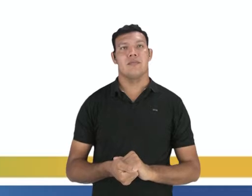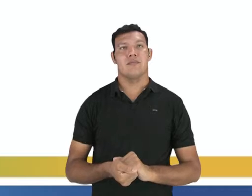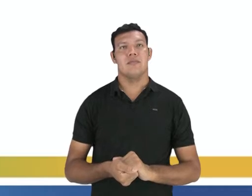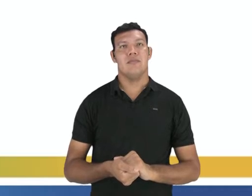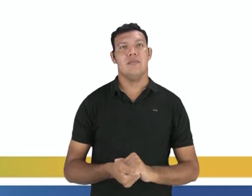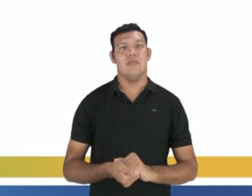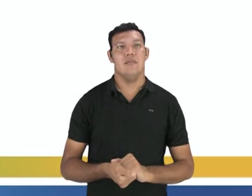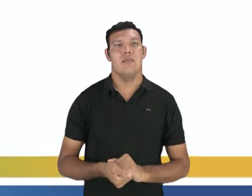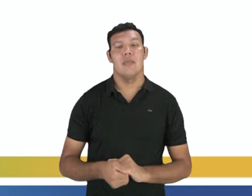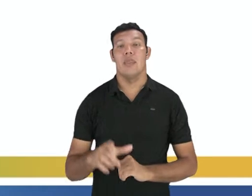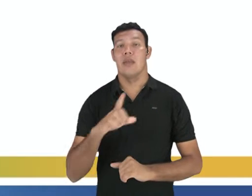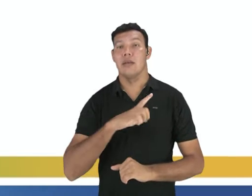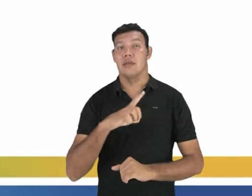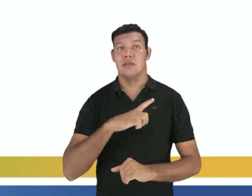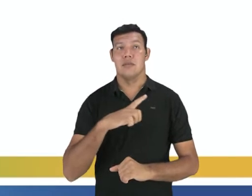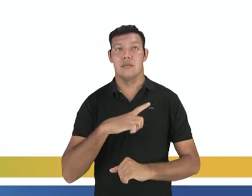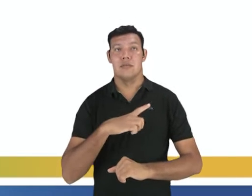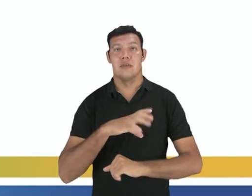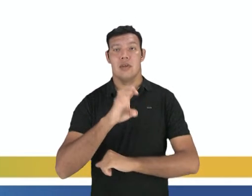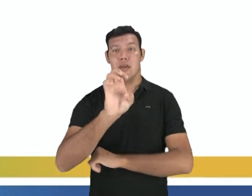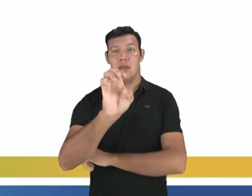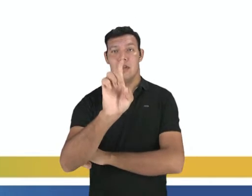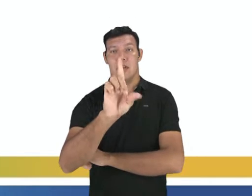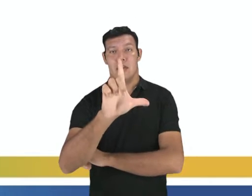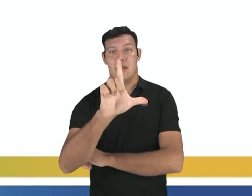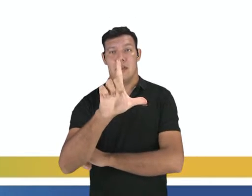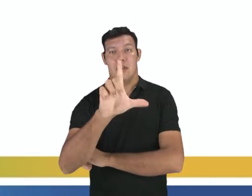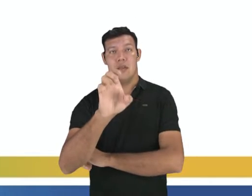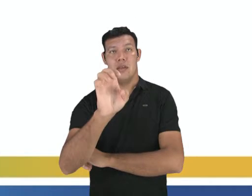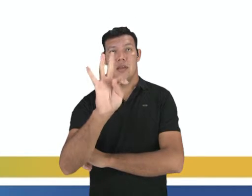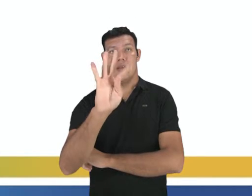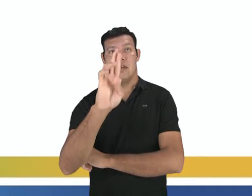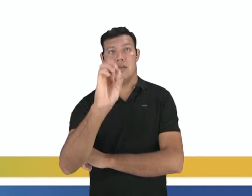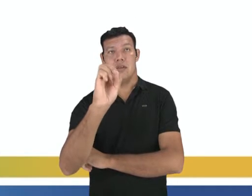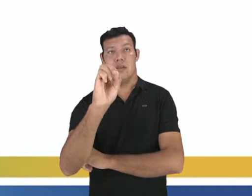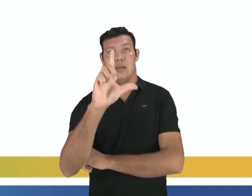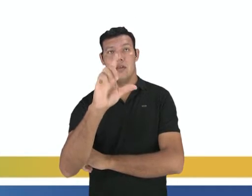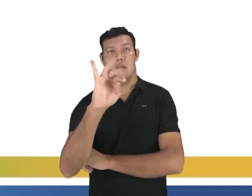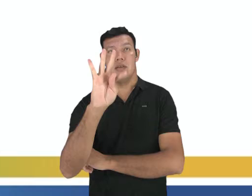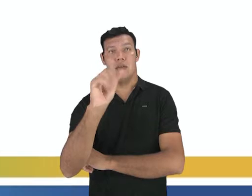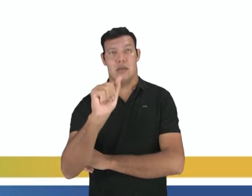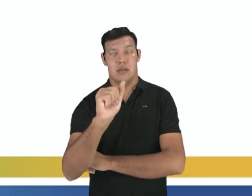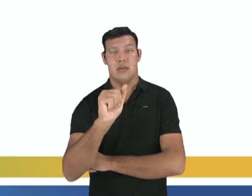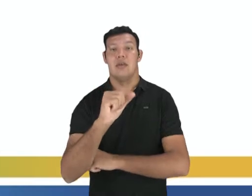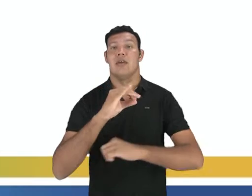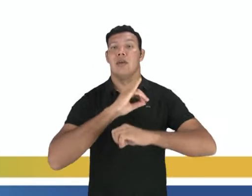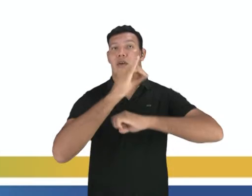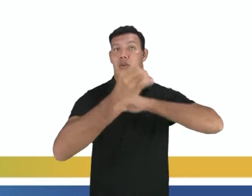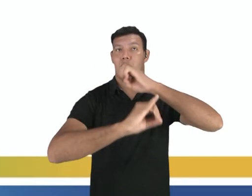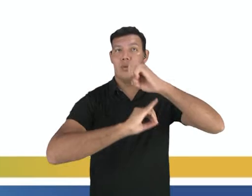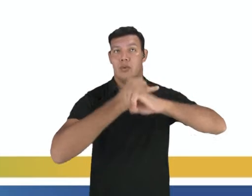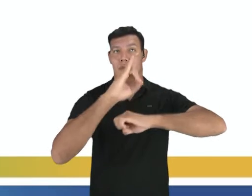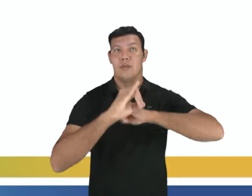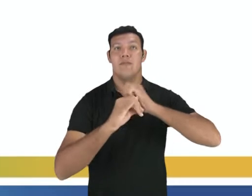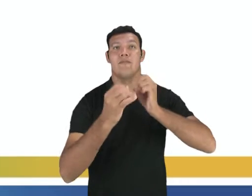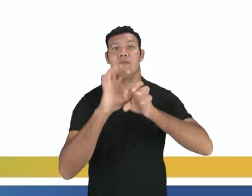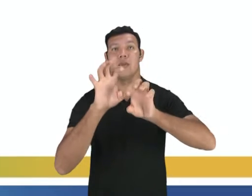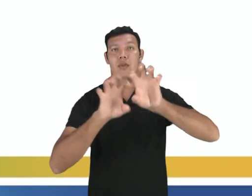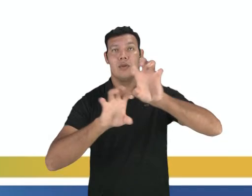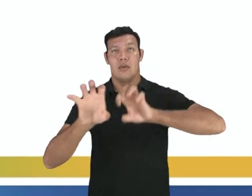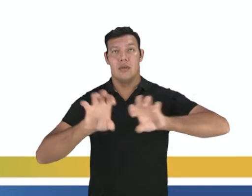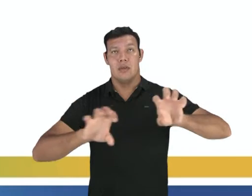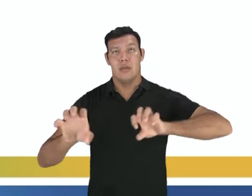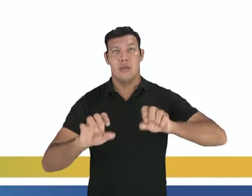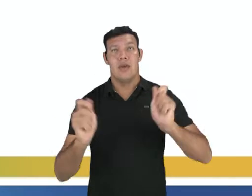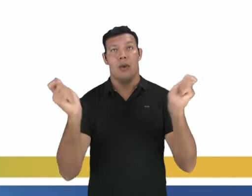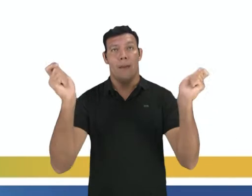Então, quando nós temos um eletrólito, quando esse eletrólito ele é iônico, a sua dissolução em água